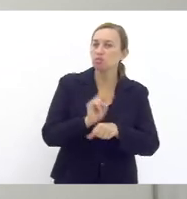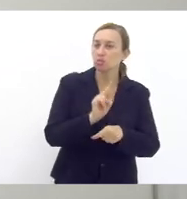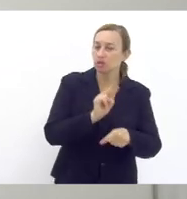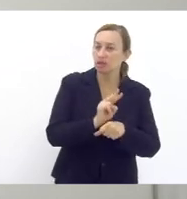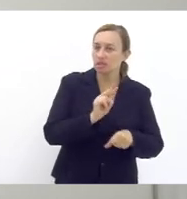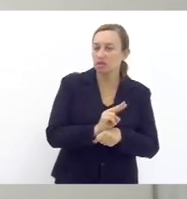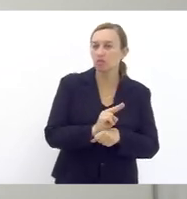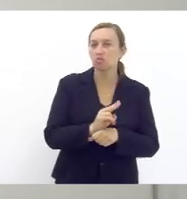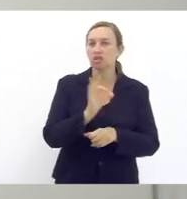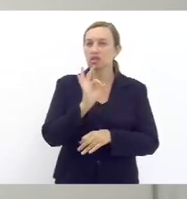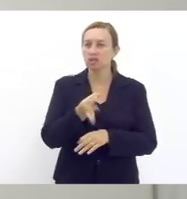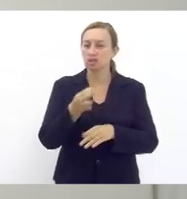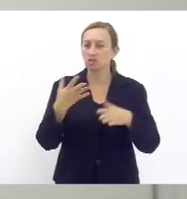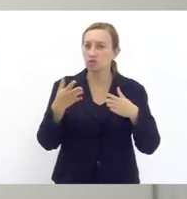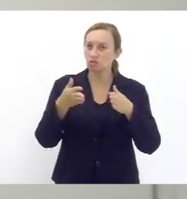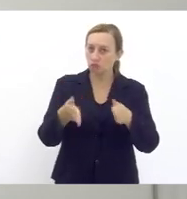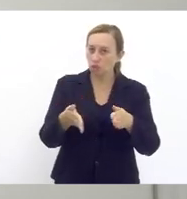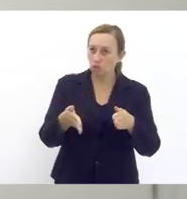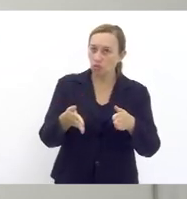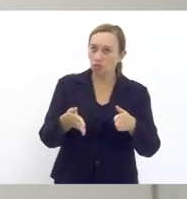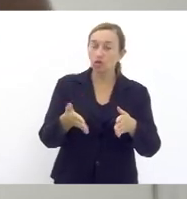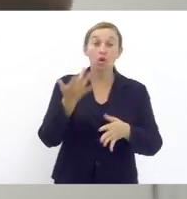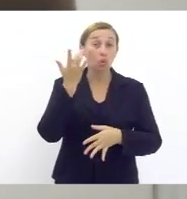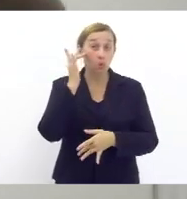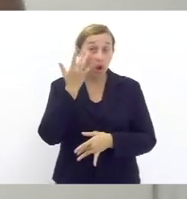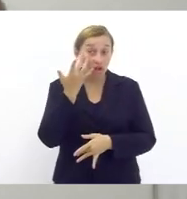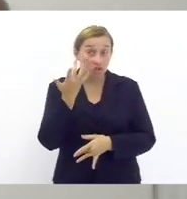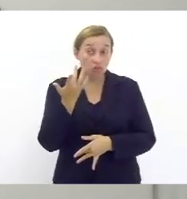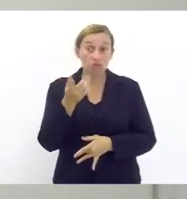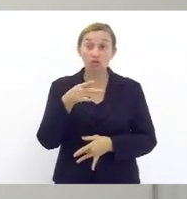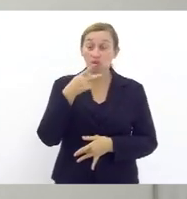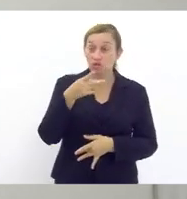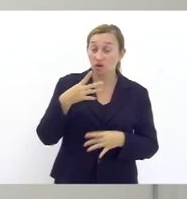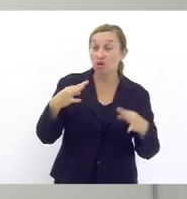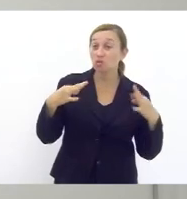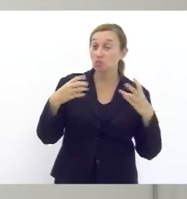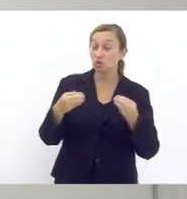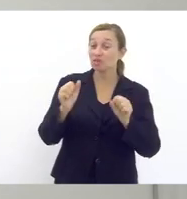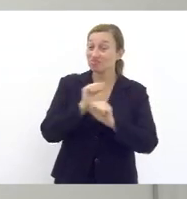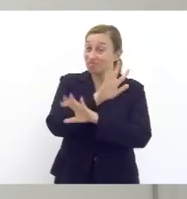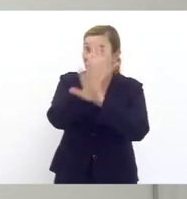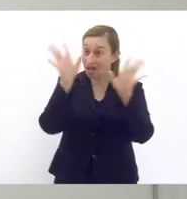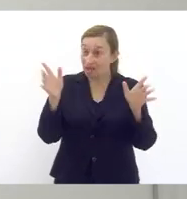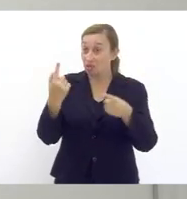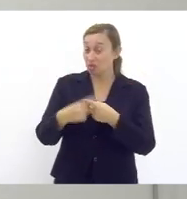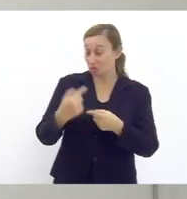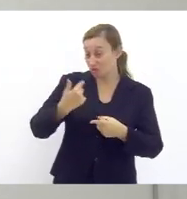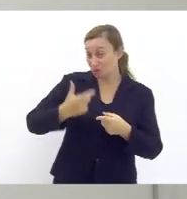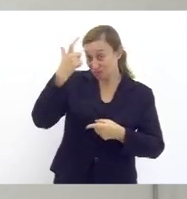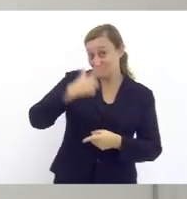é ênfase e eu acho que eu falo com toda clareza Até porque eu sou preto também